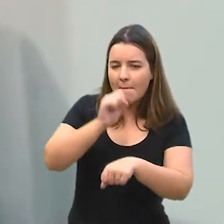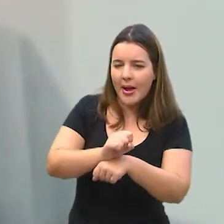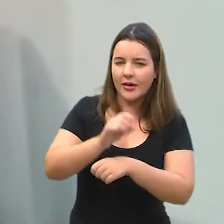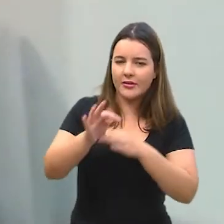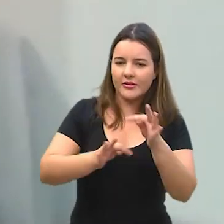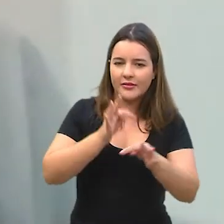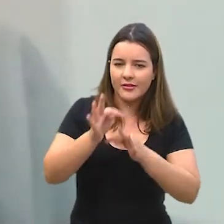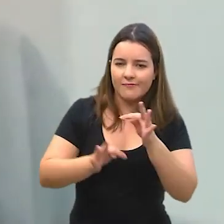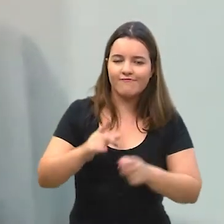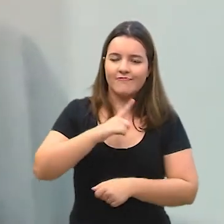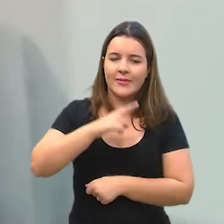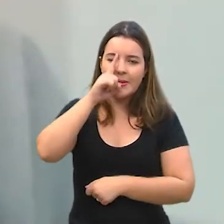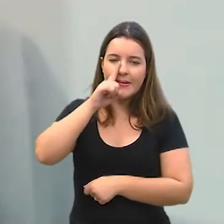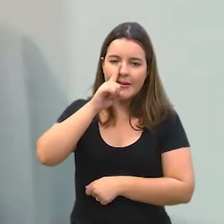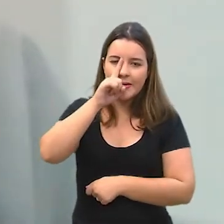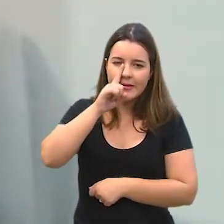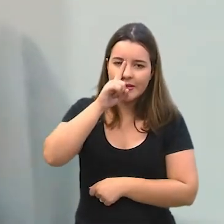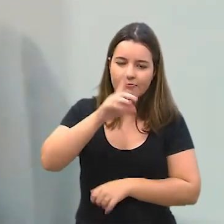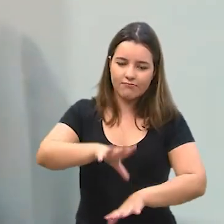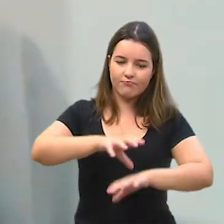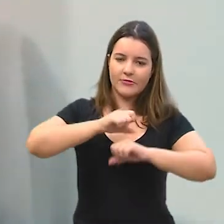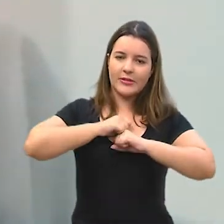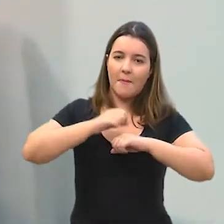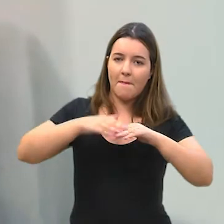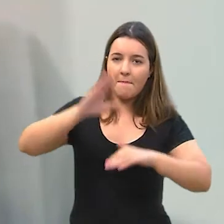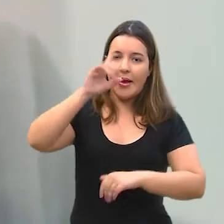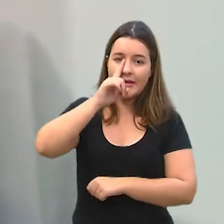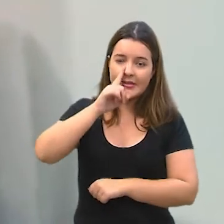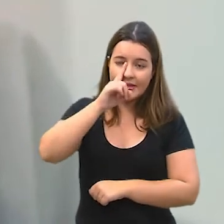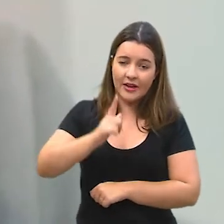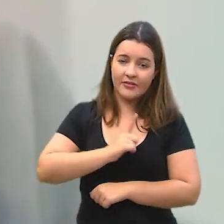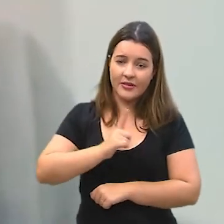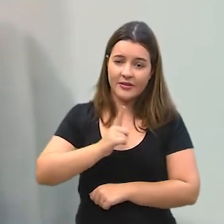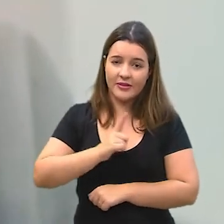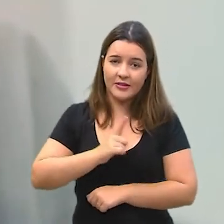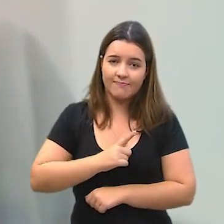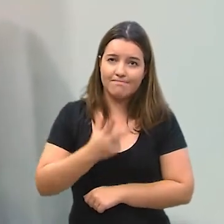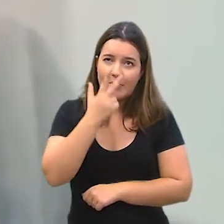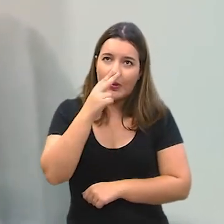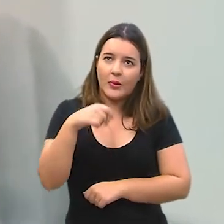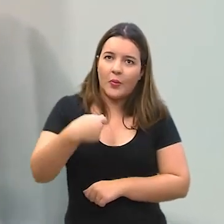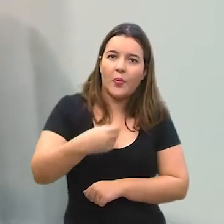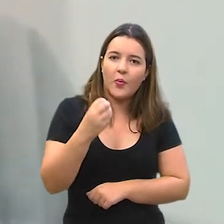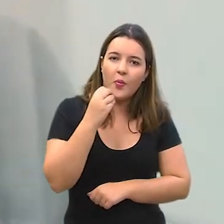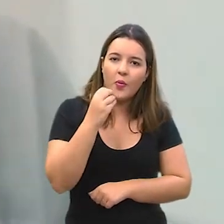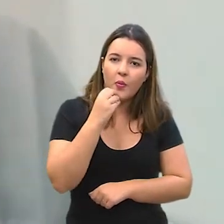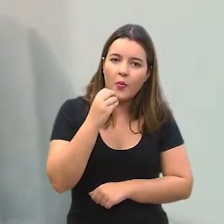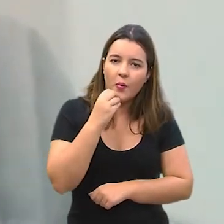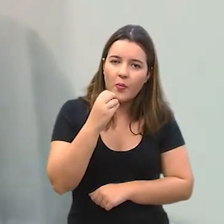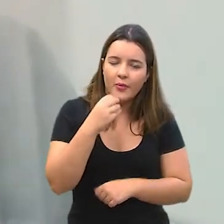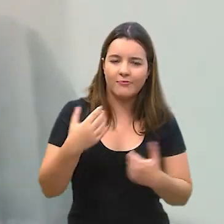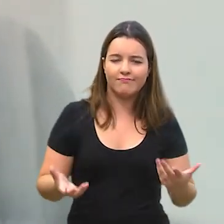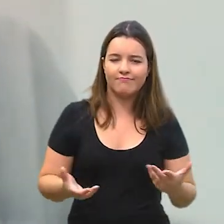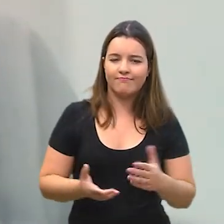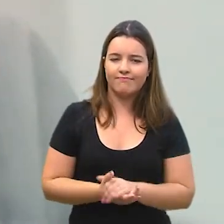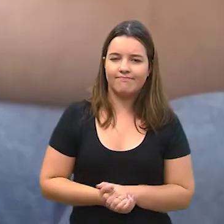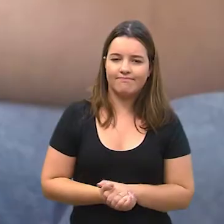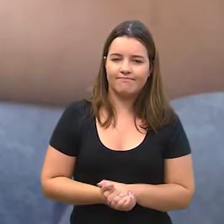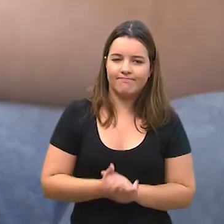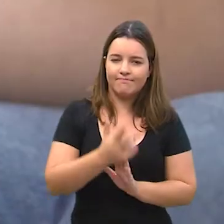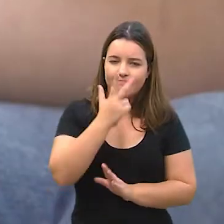pessoas que têm alguma exposição, mesmo que não tiveram a oportunidade de fazer essa profilaxia pós-exposição, o ideal